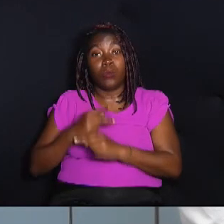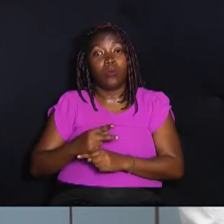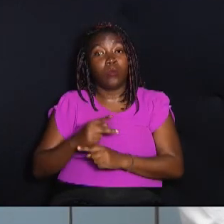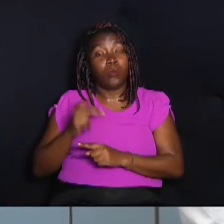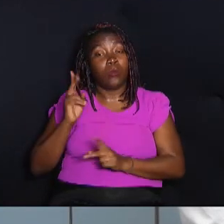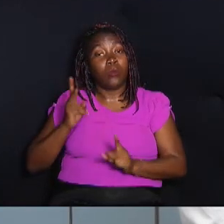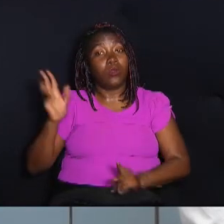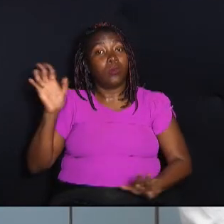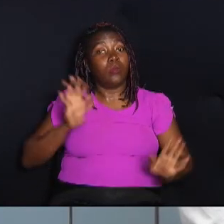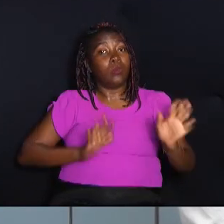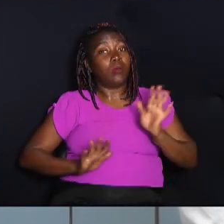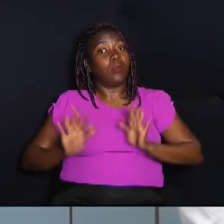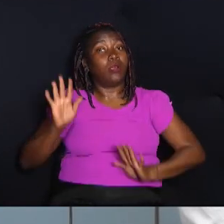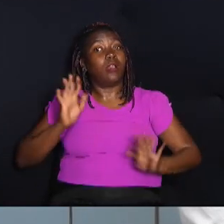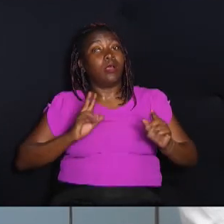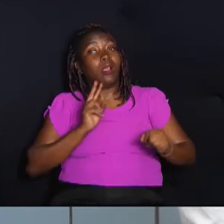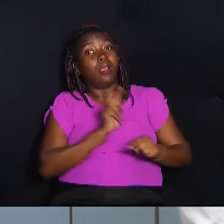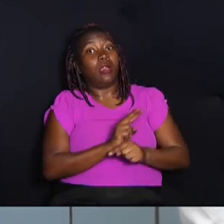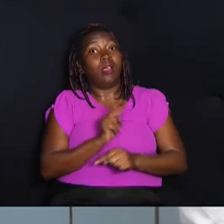minhas